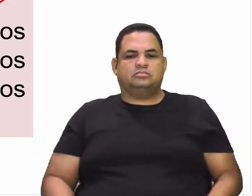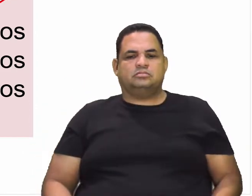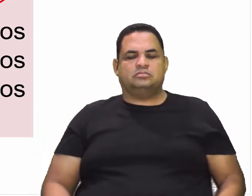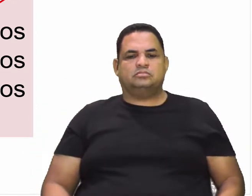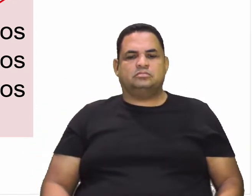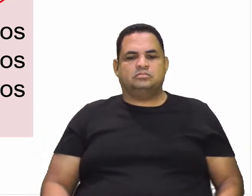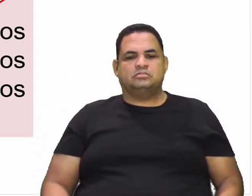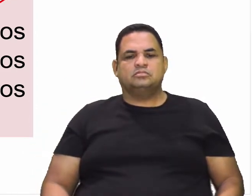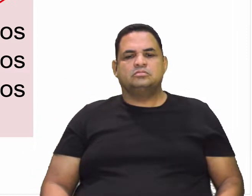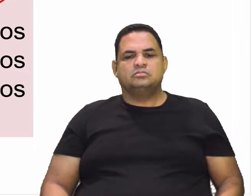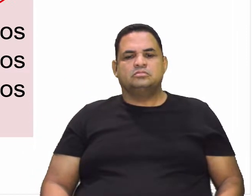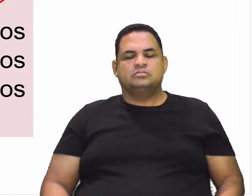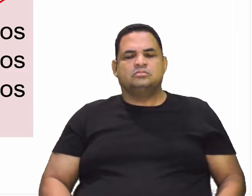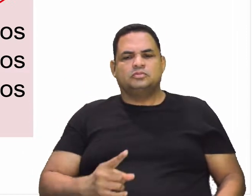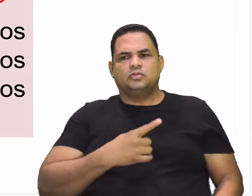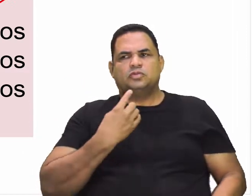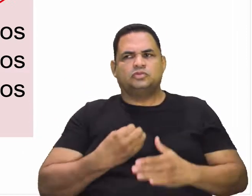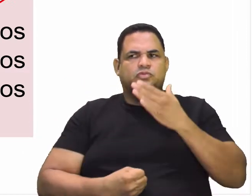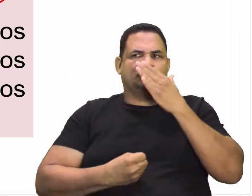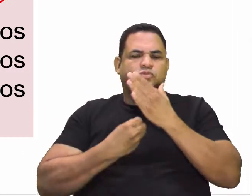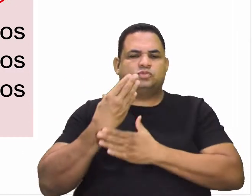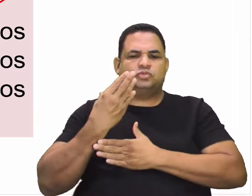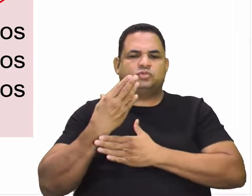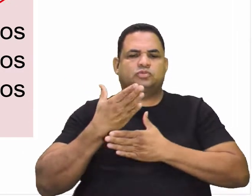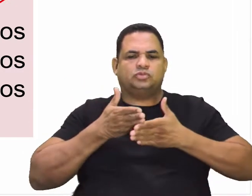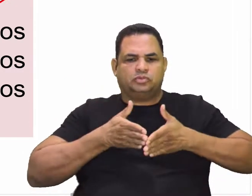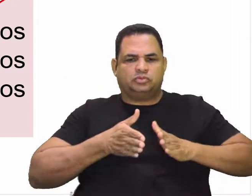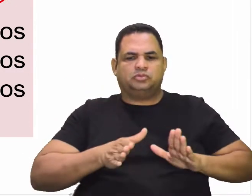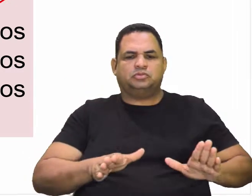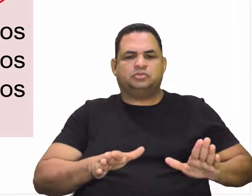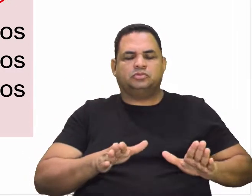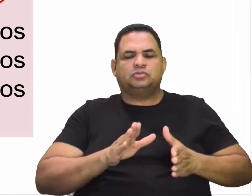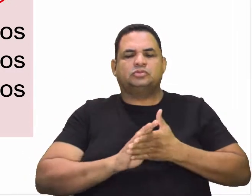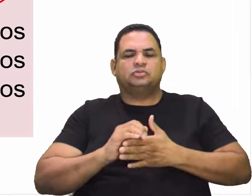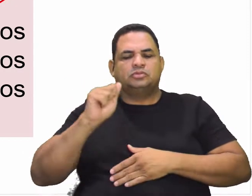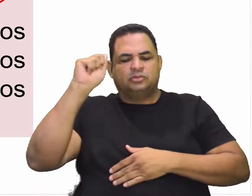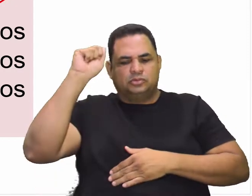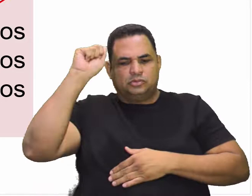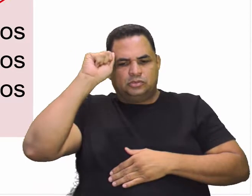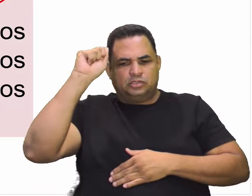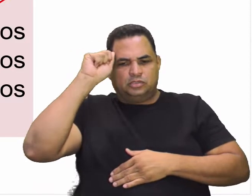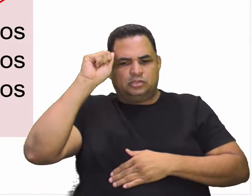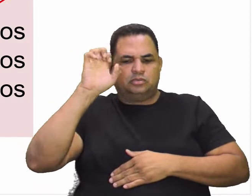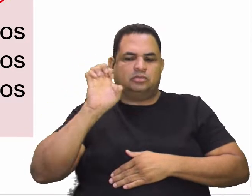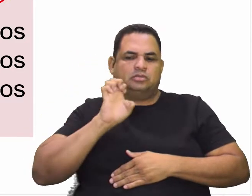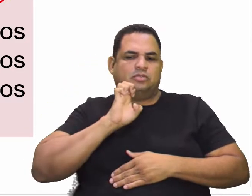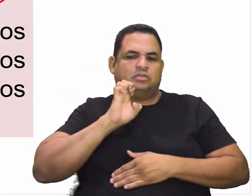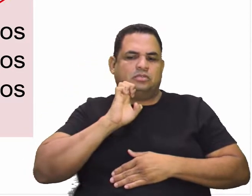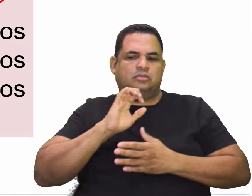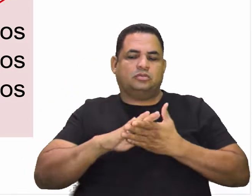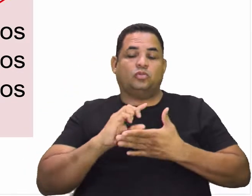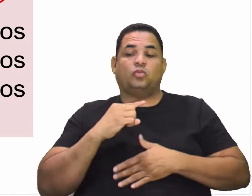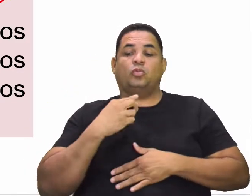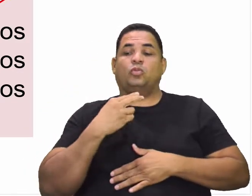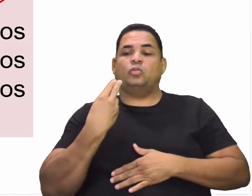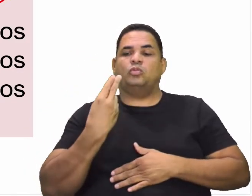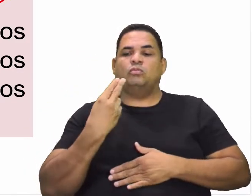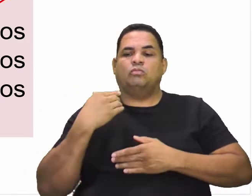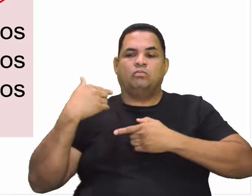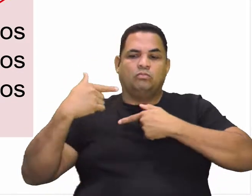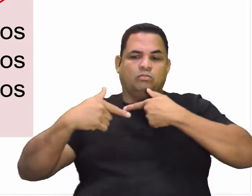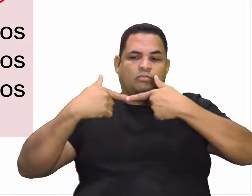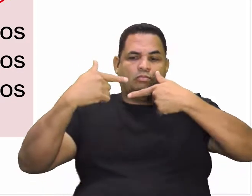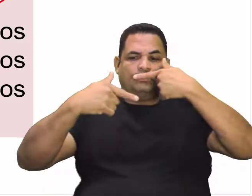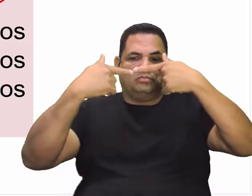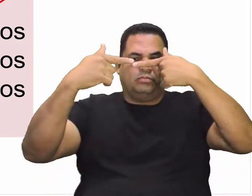gente descende de Adão e Eva? Ou passamos por um processo evolucionista? Vem cá